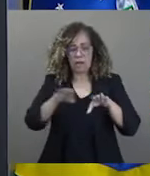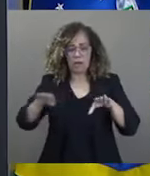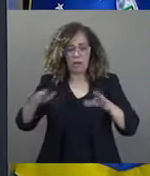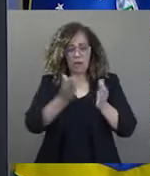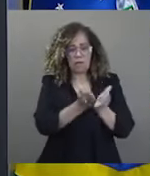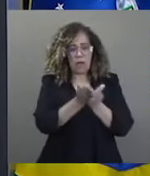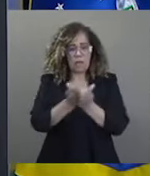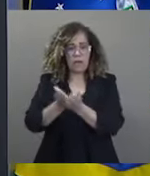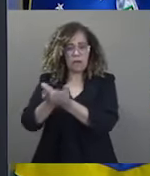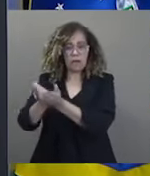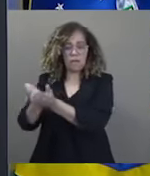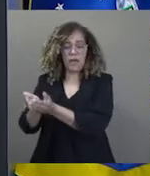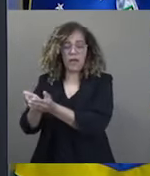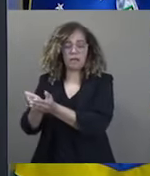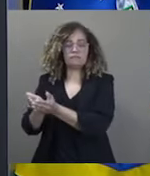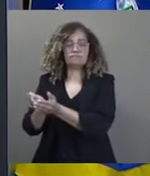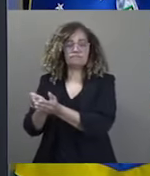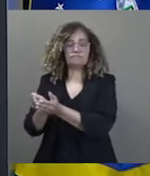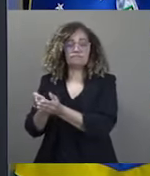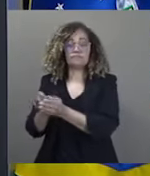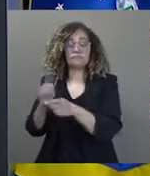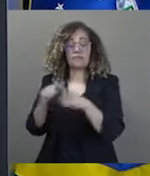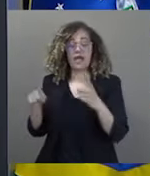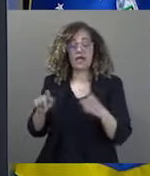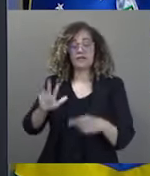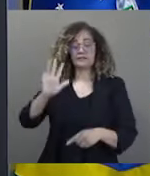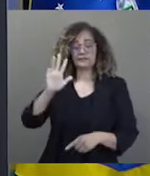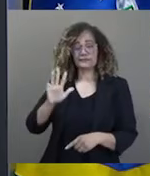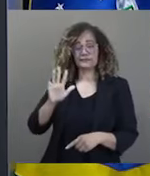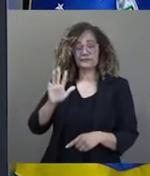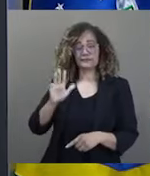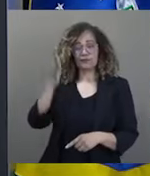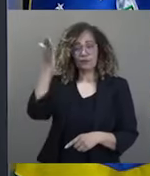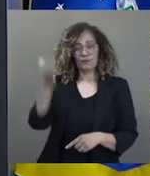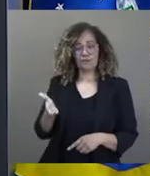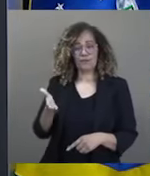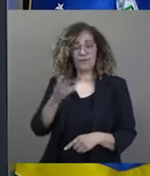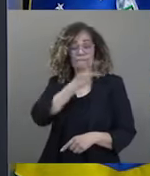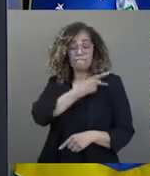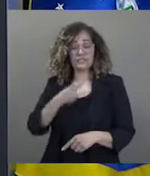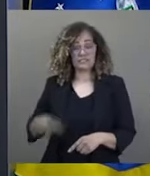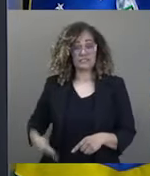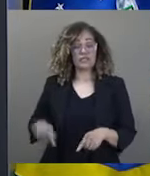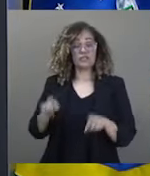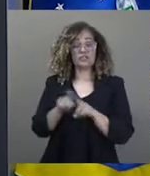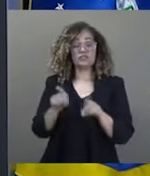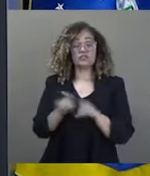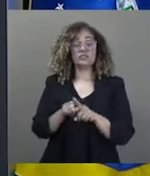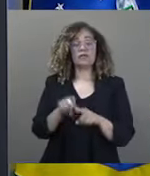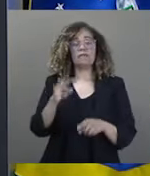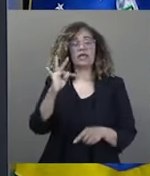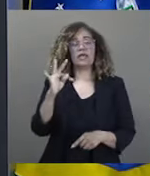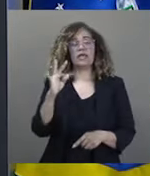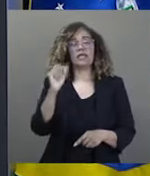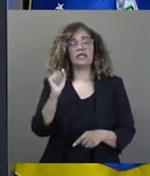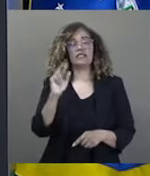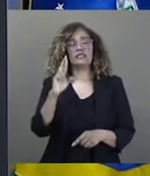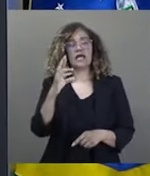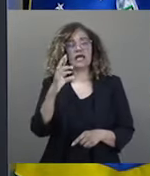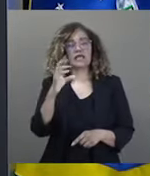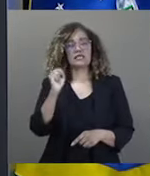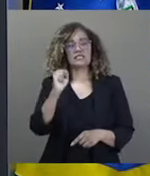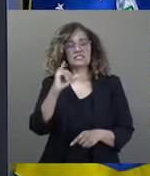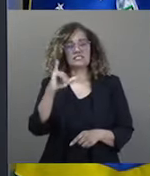Lula da Silva este animal político no bom sentido e Tarcísio de Freitas trocaram a